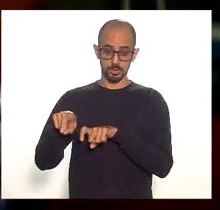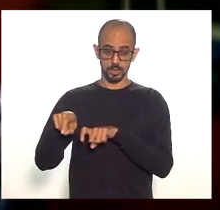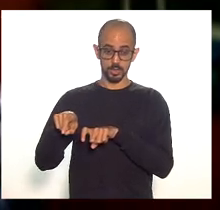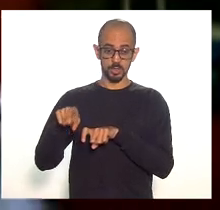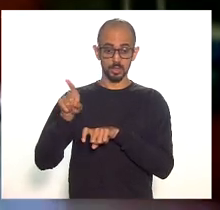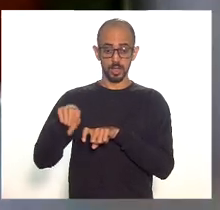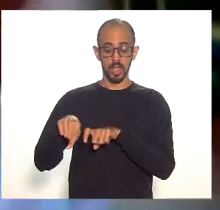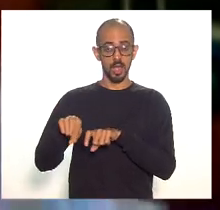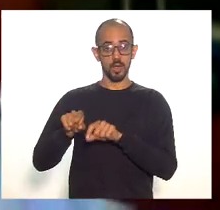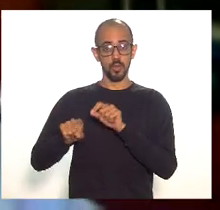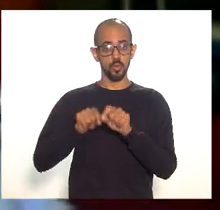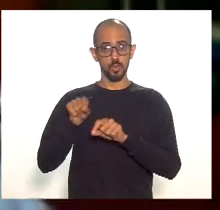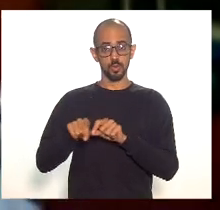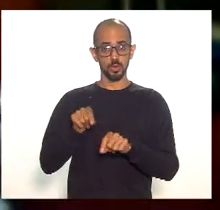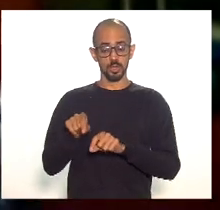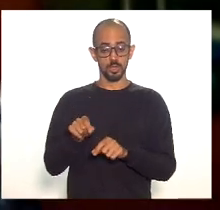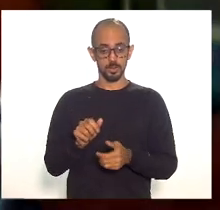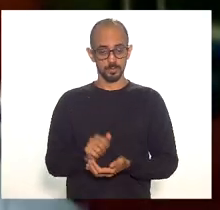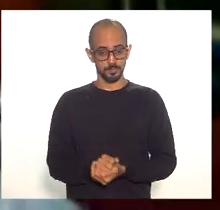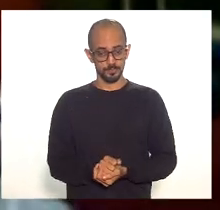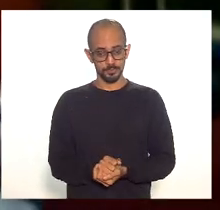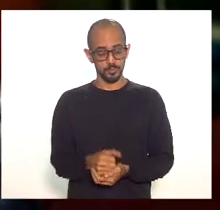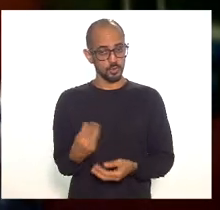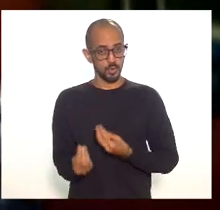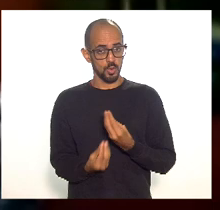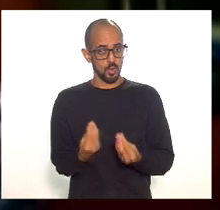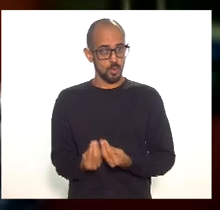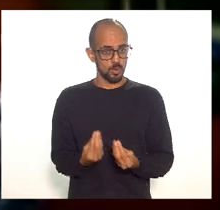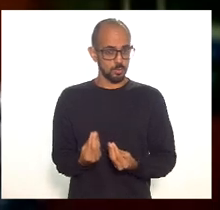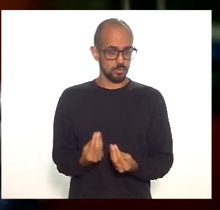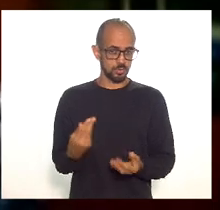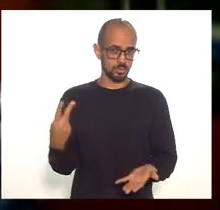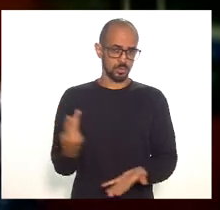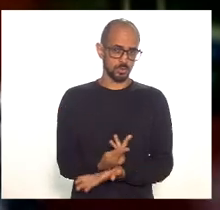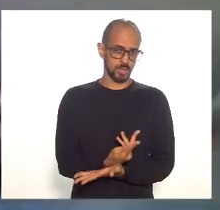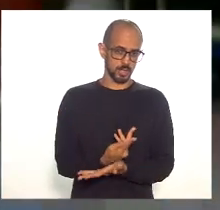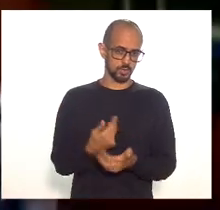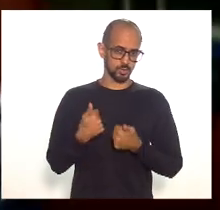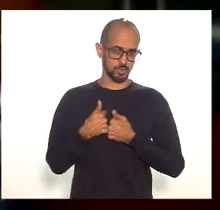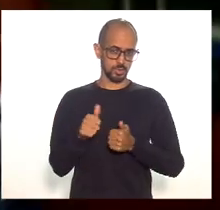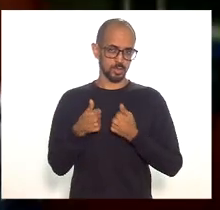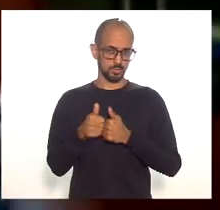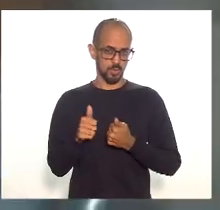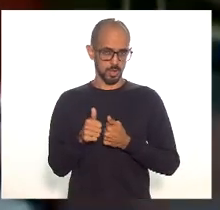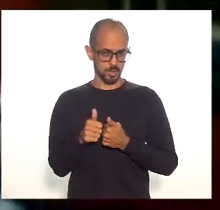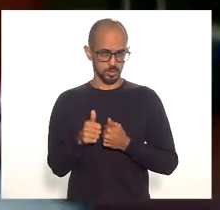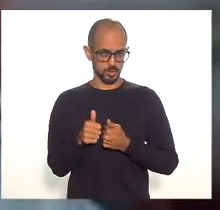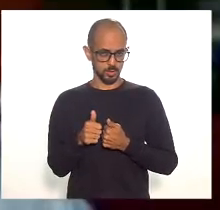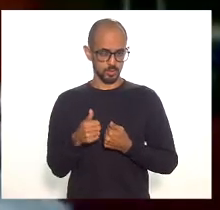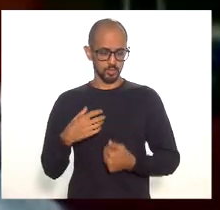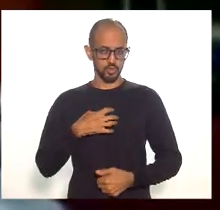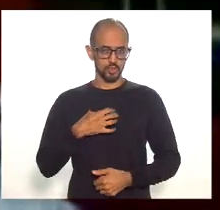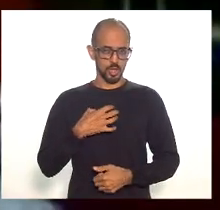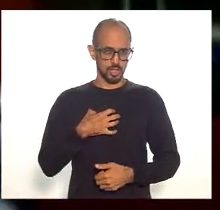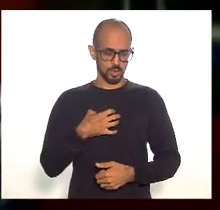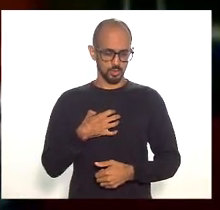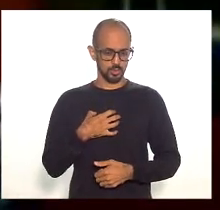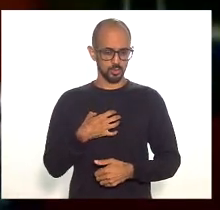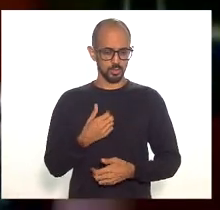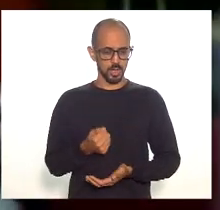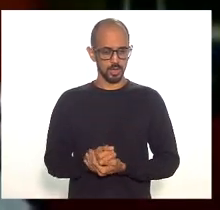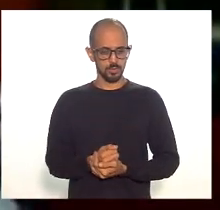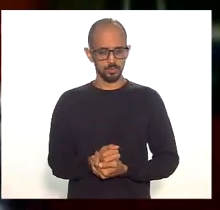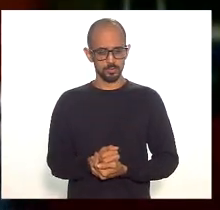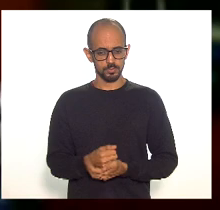condução de sua condução de transporte. Né? A condição de sua condução dos